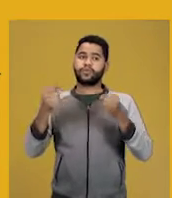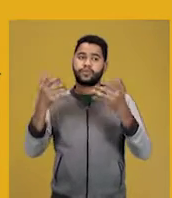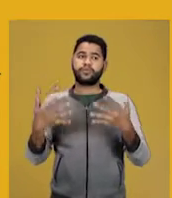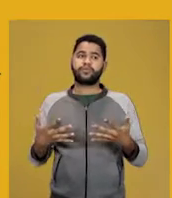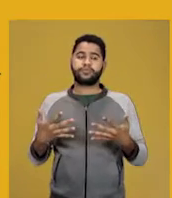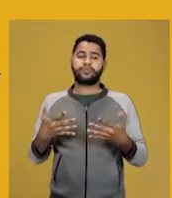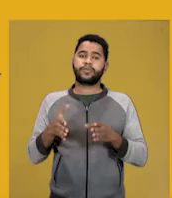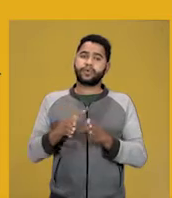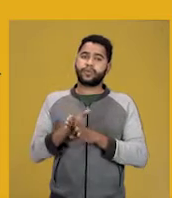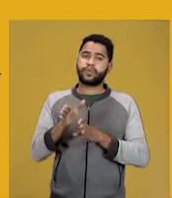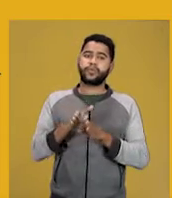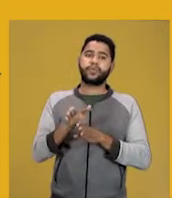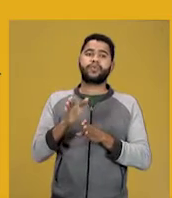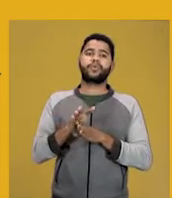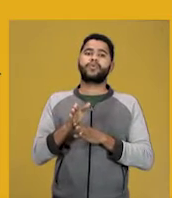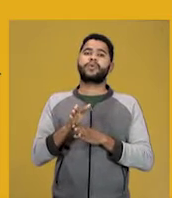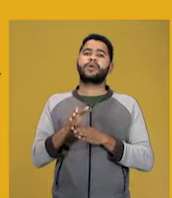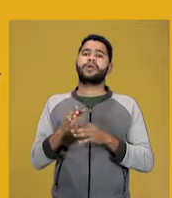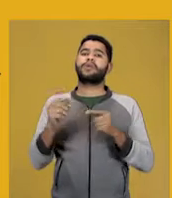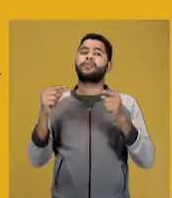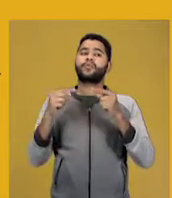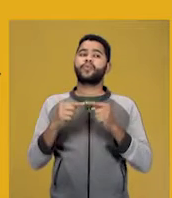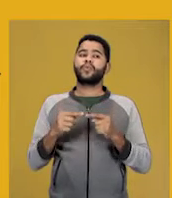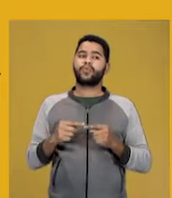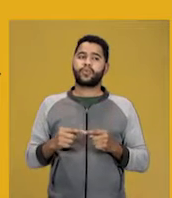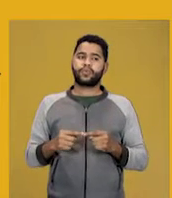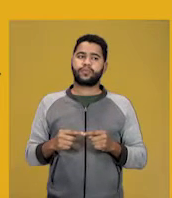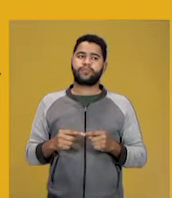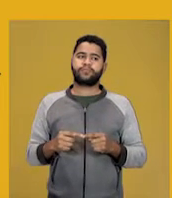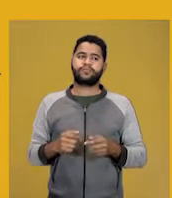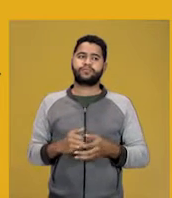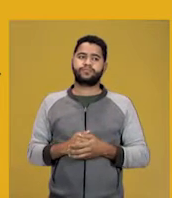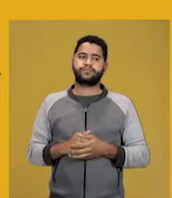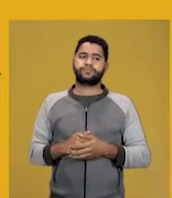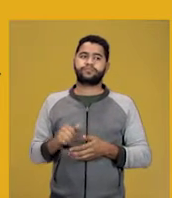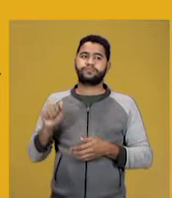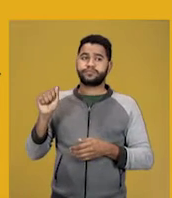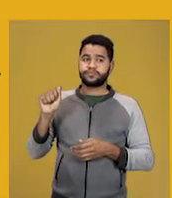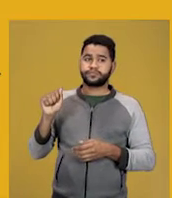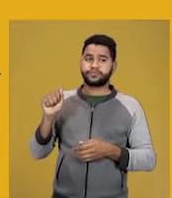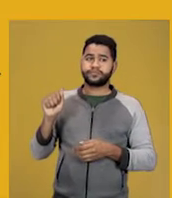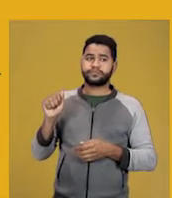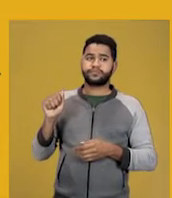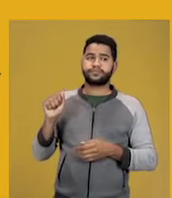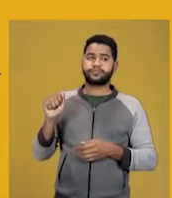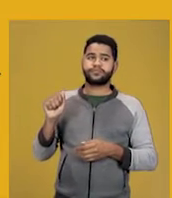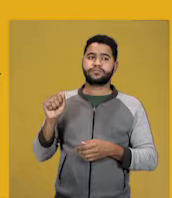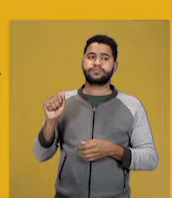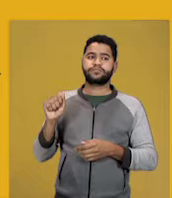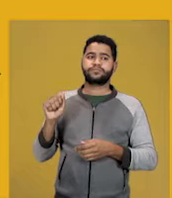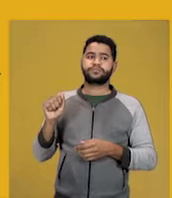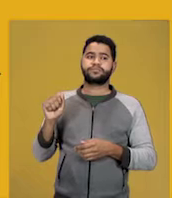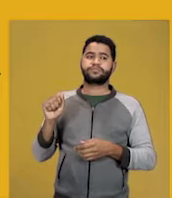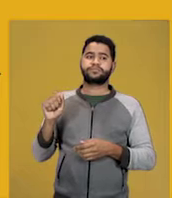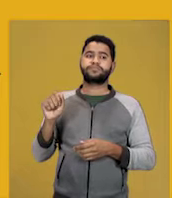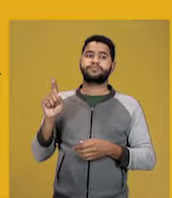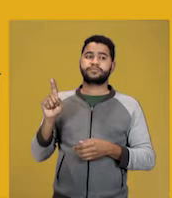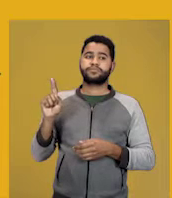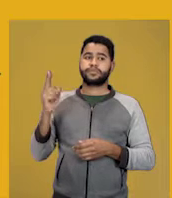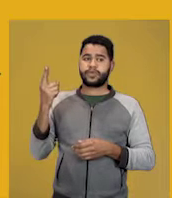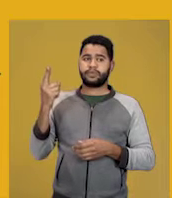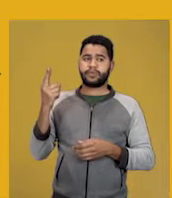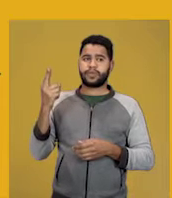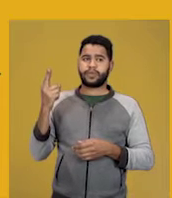essas recomendações são, respectivamente, reduzir a saída de frio. Na primeira,